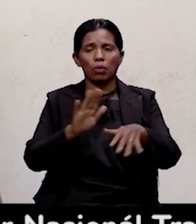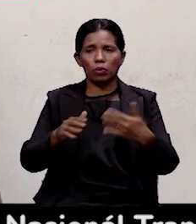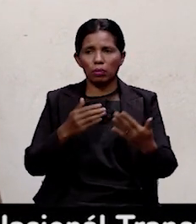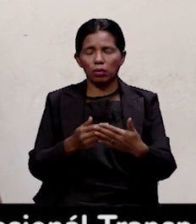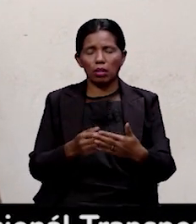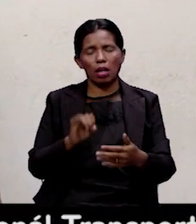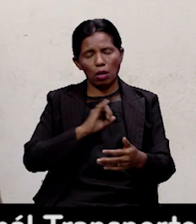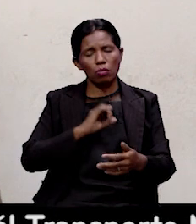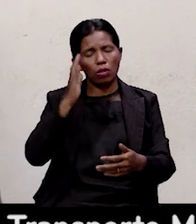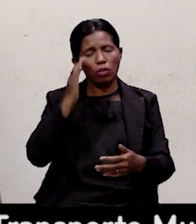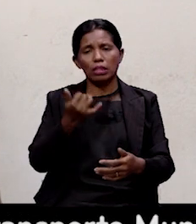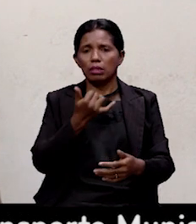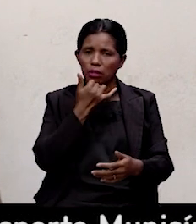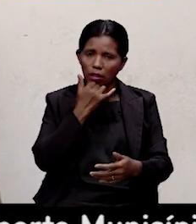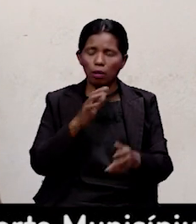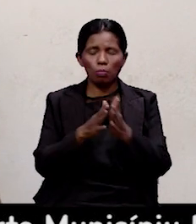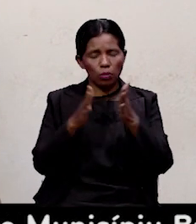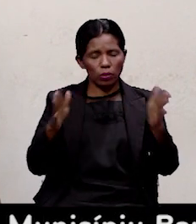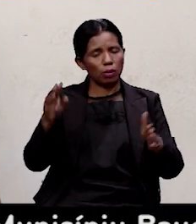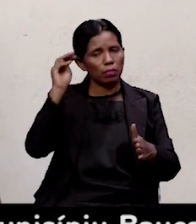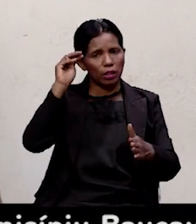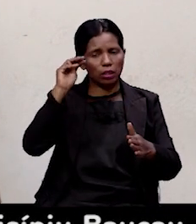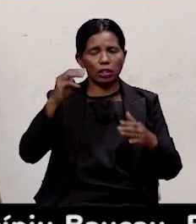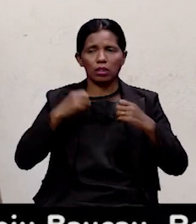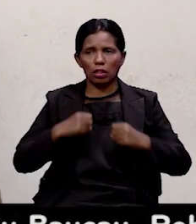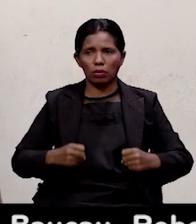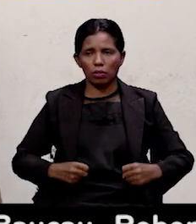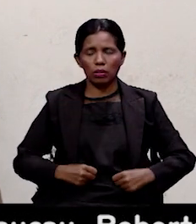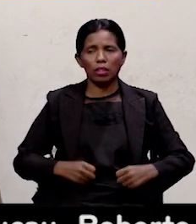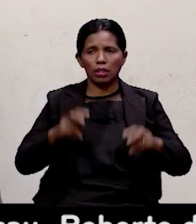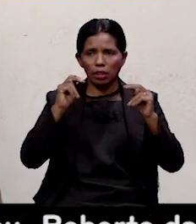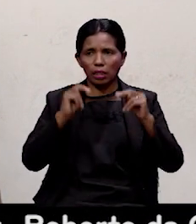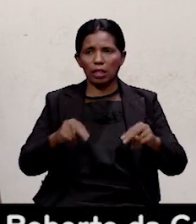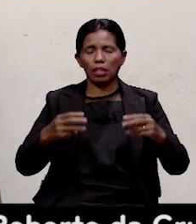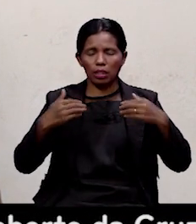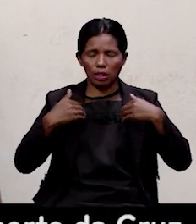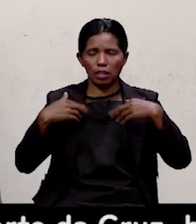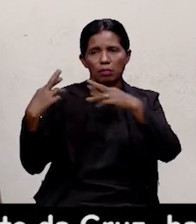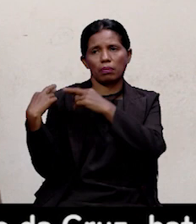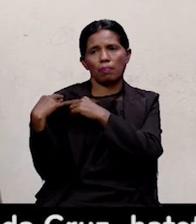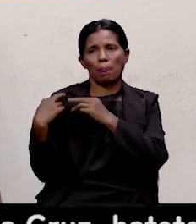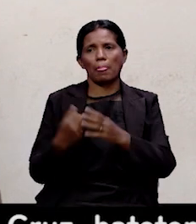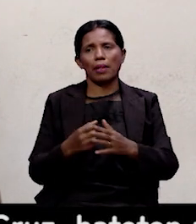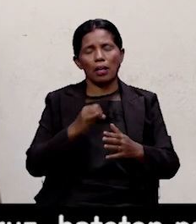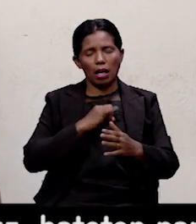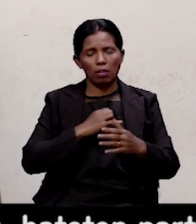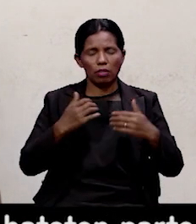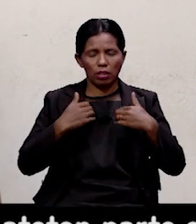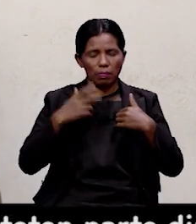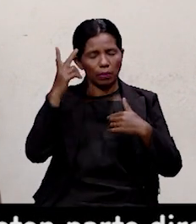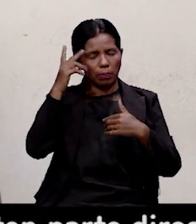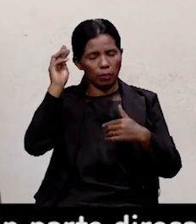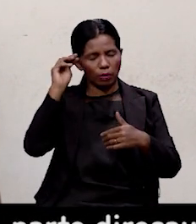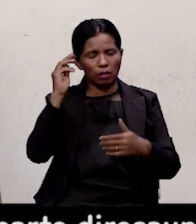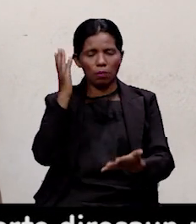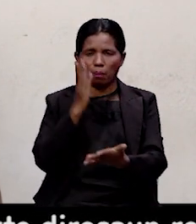boti dan be maka ministra tem que responsabiliza e hau maka primeiro ministro nia fatin hau pecat keras ministra nei hau